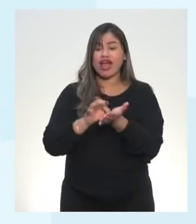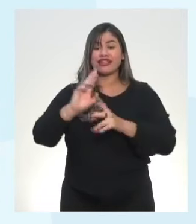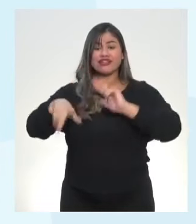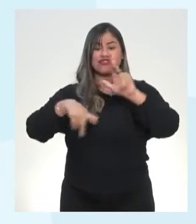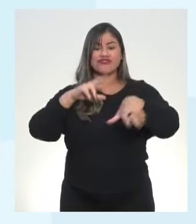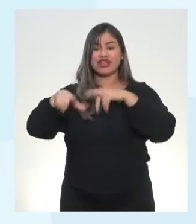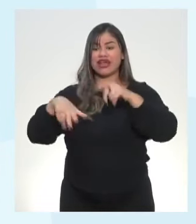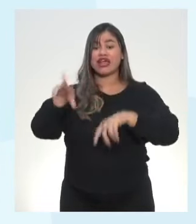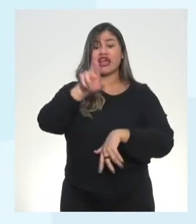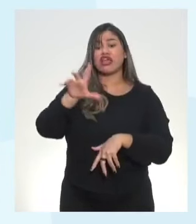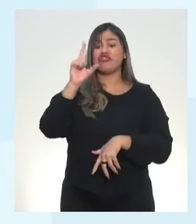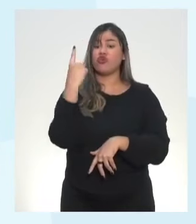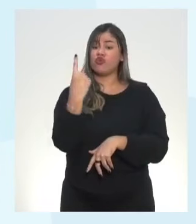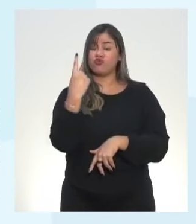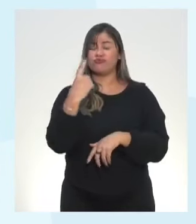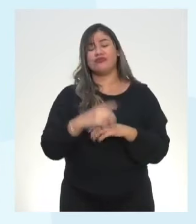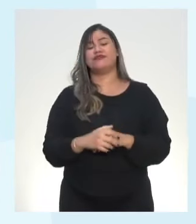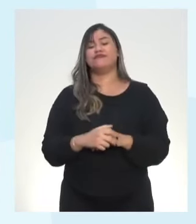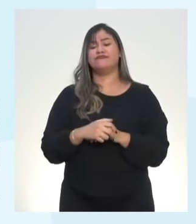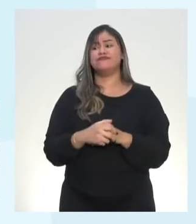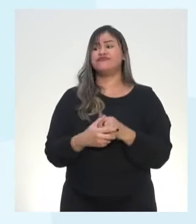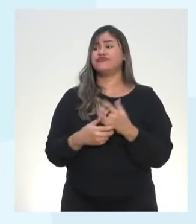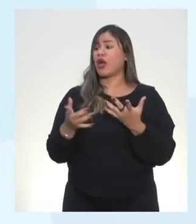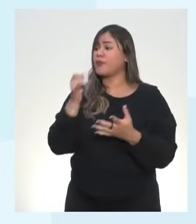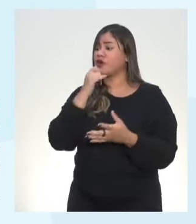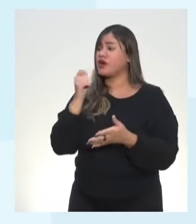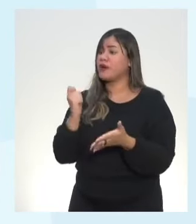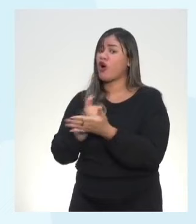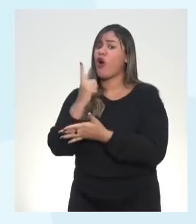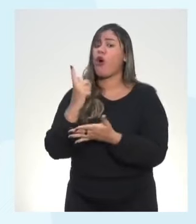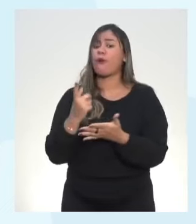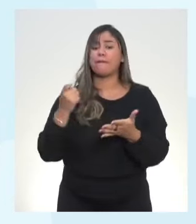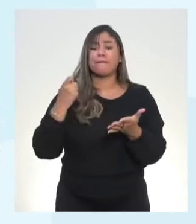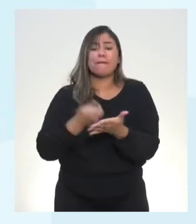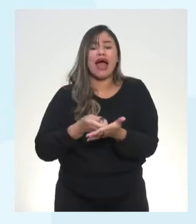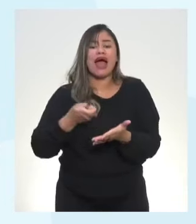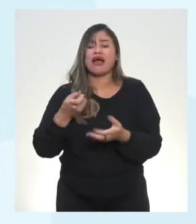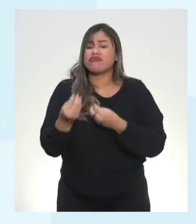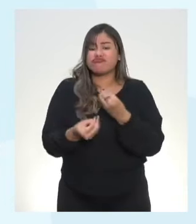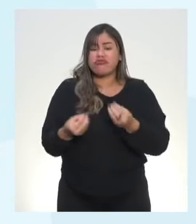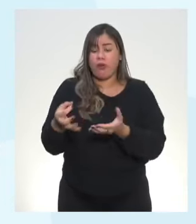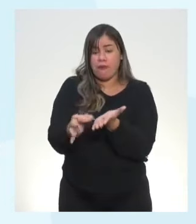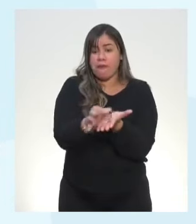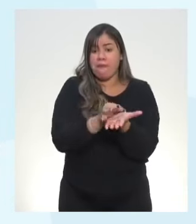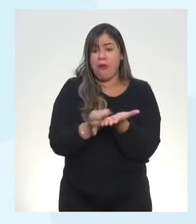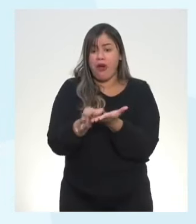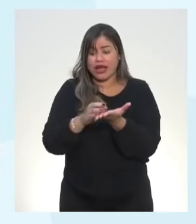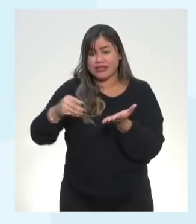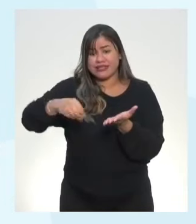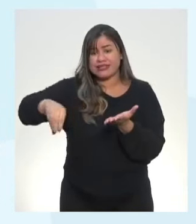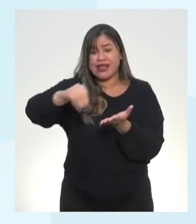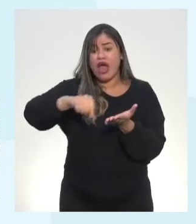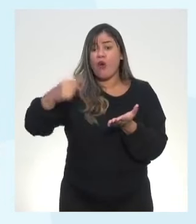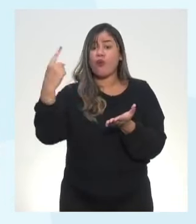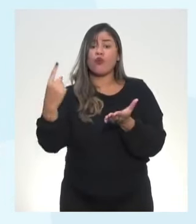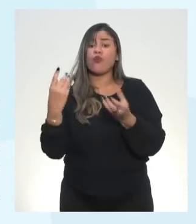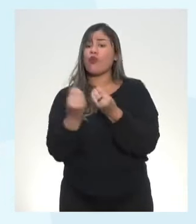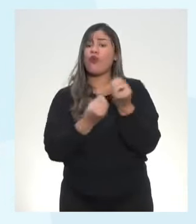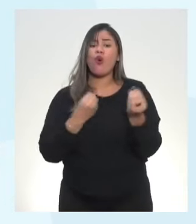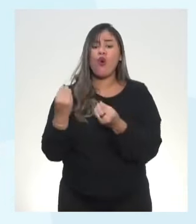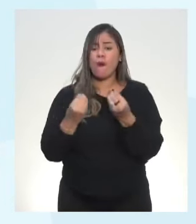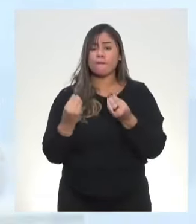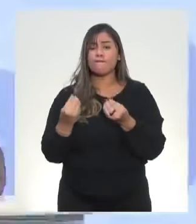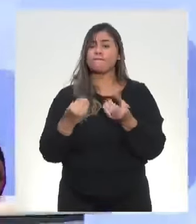mesma região. Que preço eu cobro, como eu cobro, se dentro de um mesmo território existem